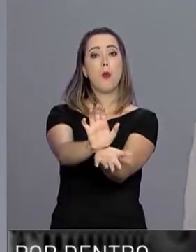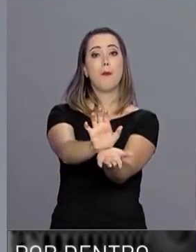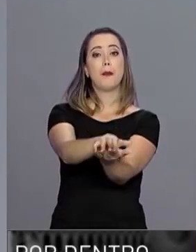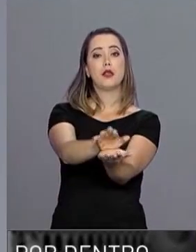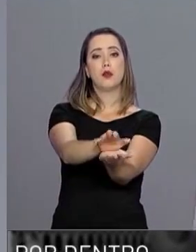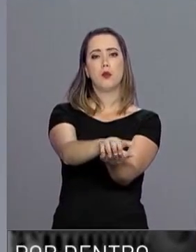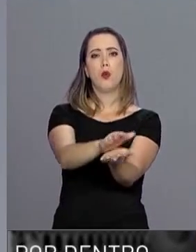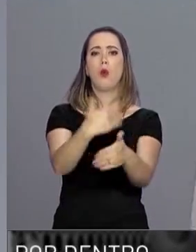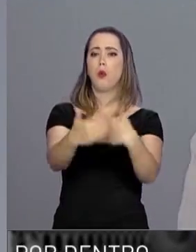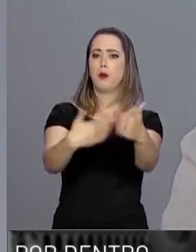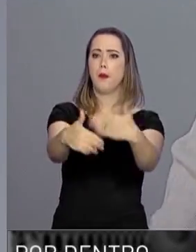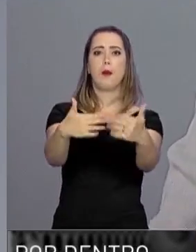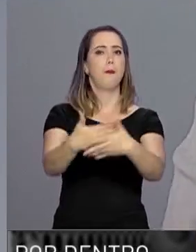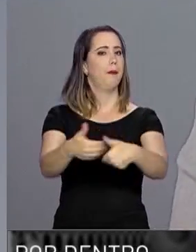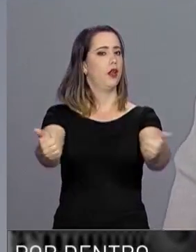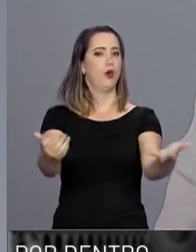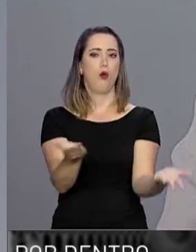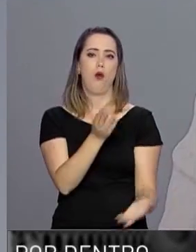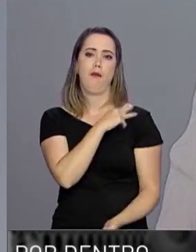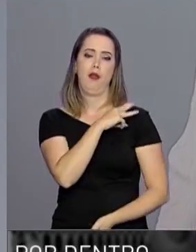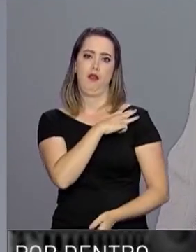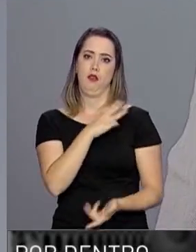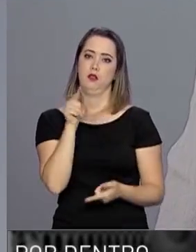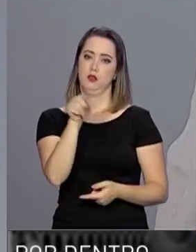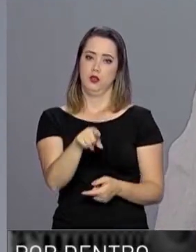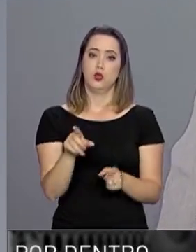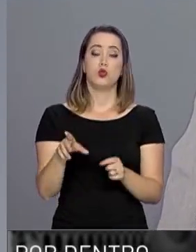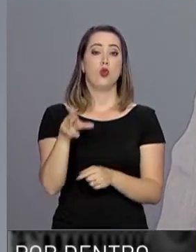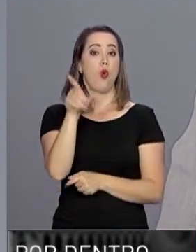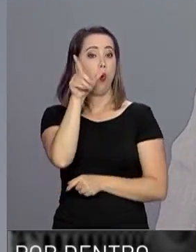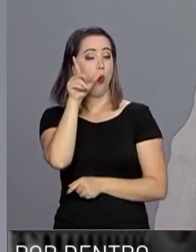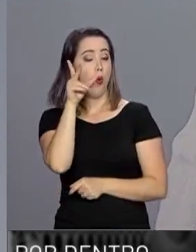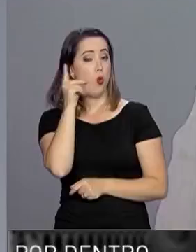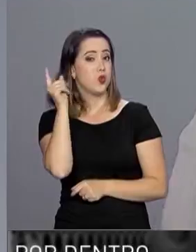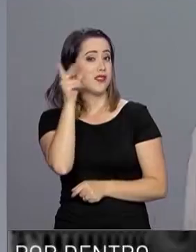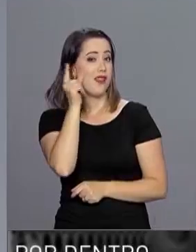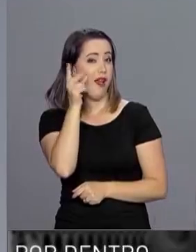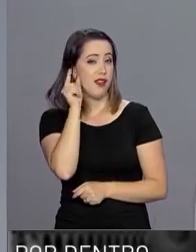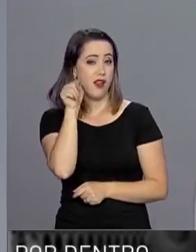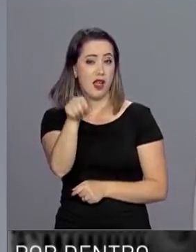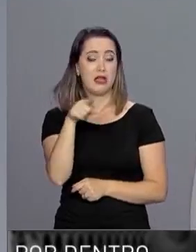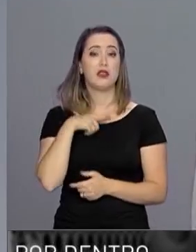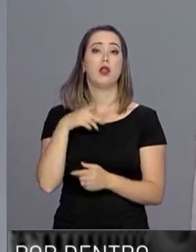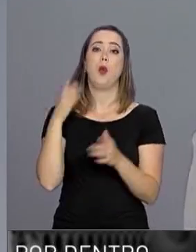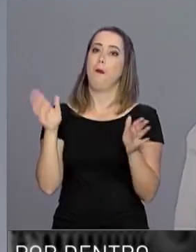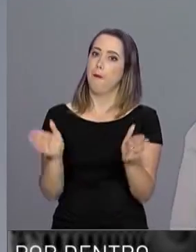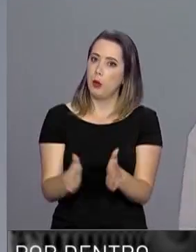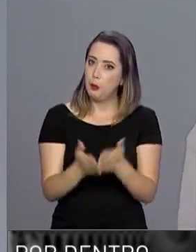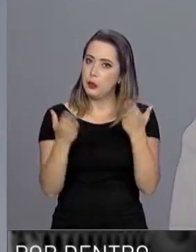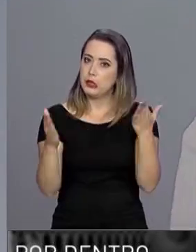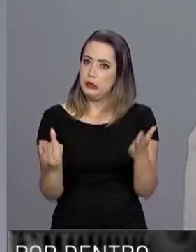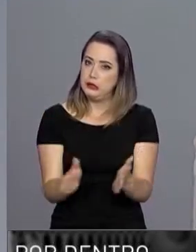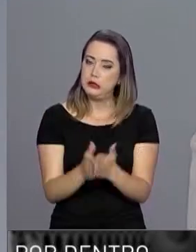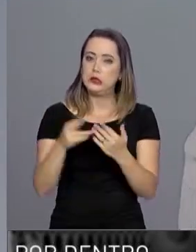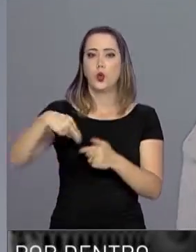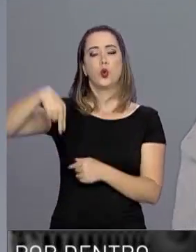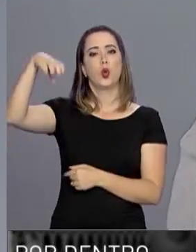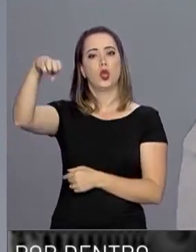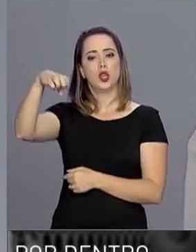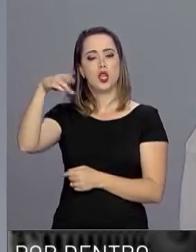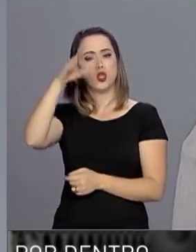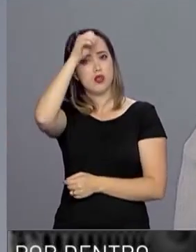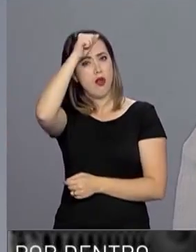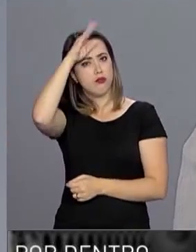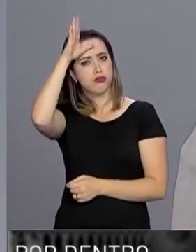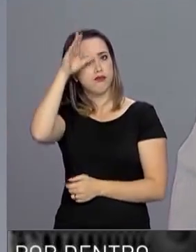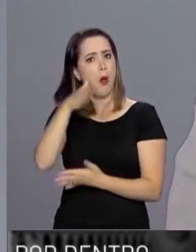Lá no Ceará, que tem todas as dificuldades de ser um estado do Nordeste, com muita pobreza, mas mesmo assim na alfabetização